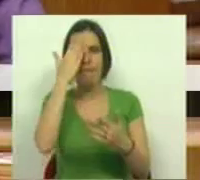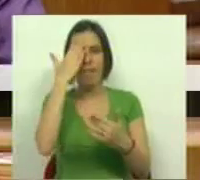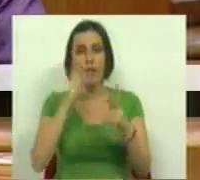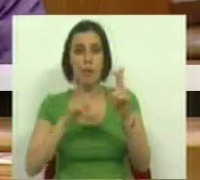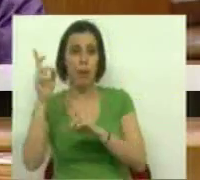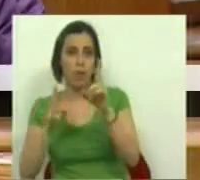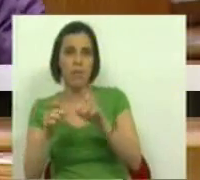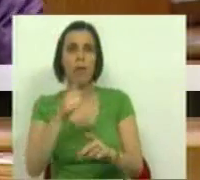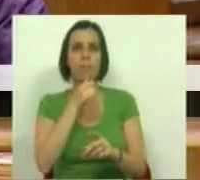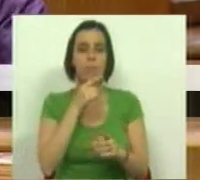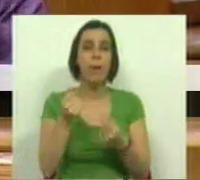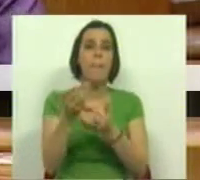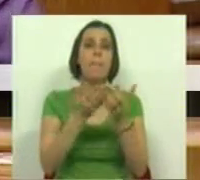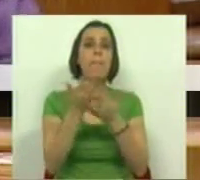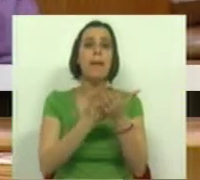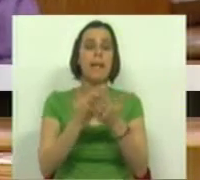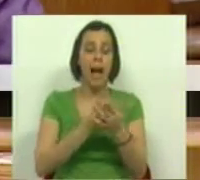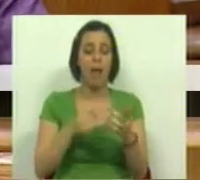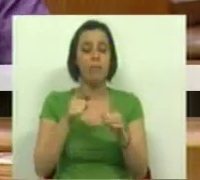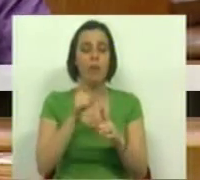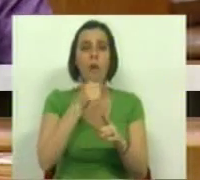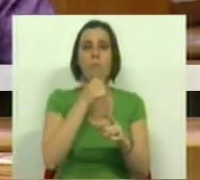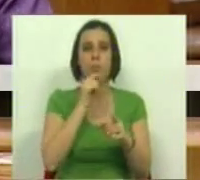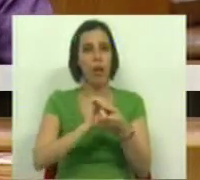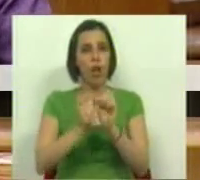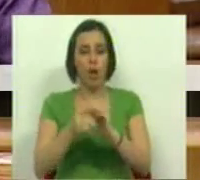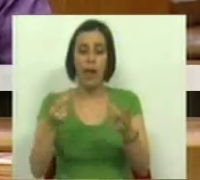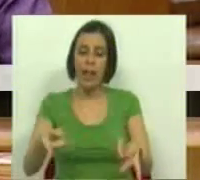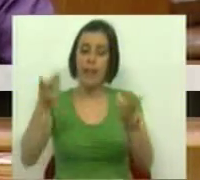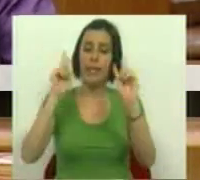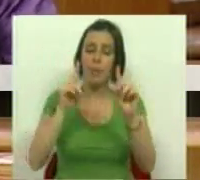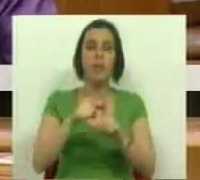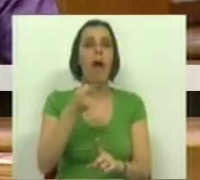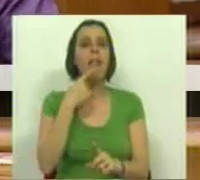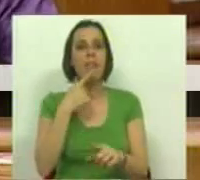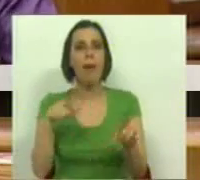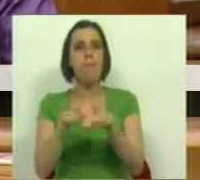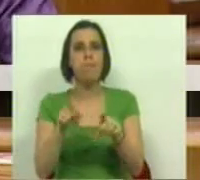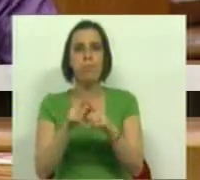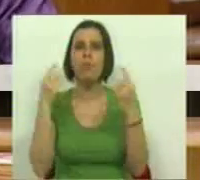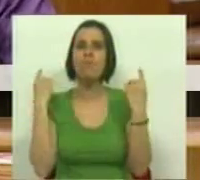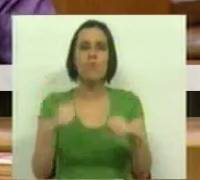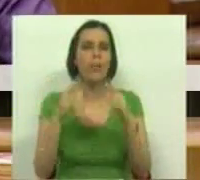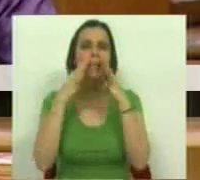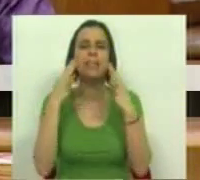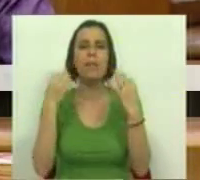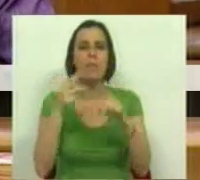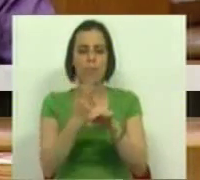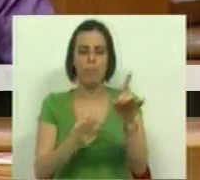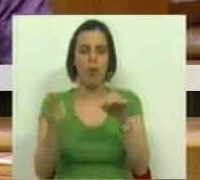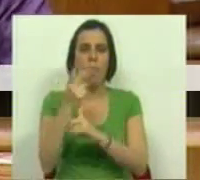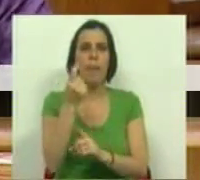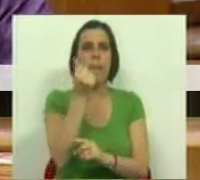especulação, determinado num mercado que é oligopolizado. A liberalização significou, tão simplesmente,